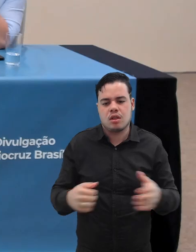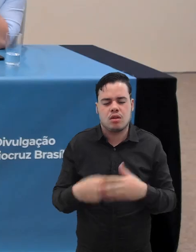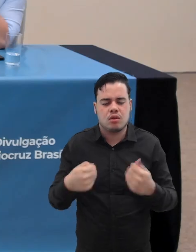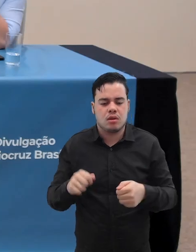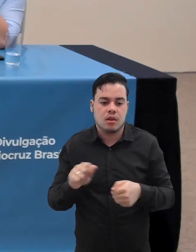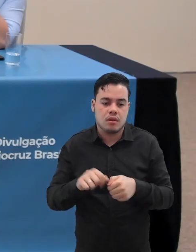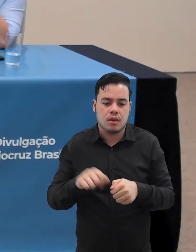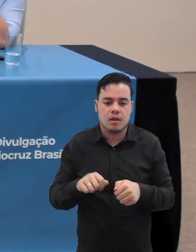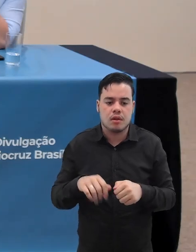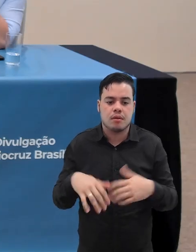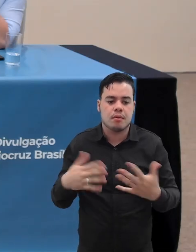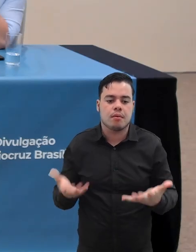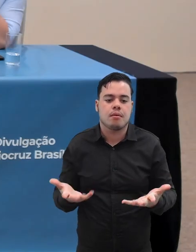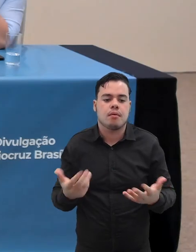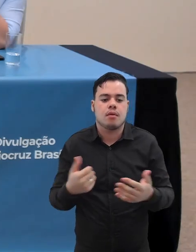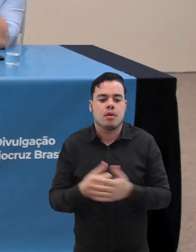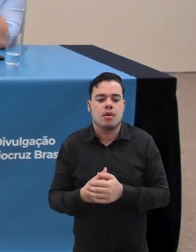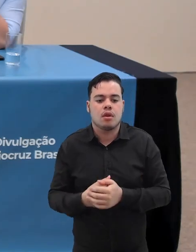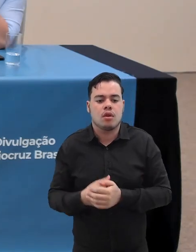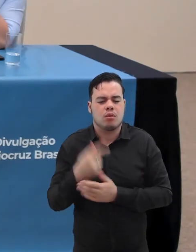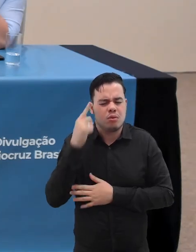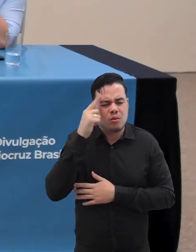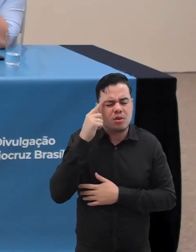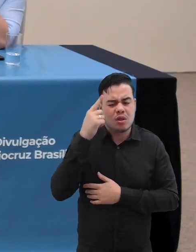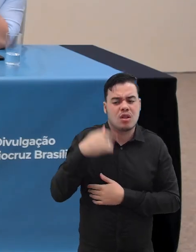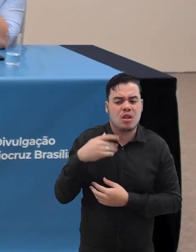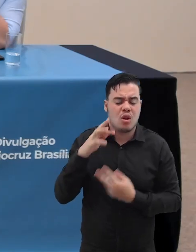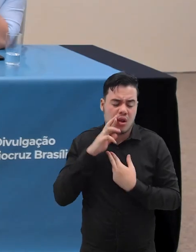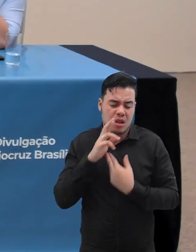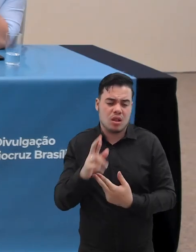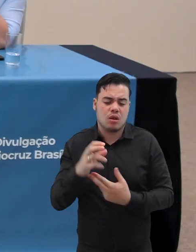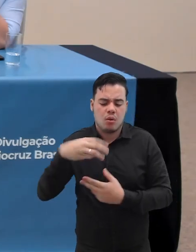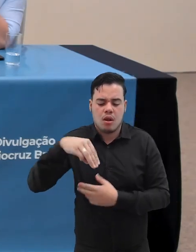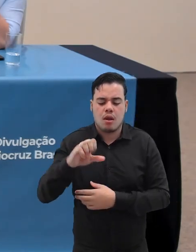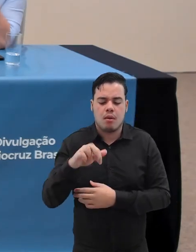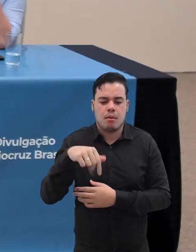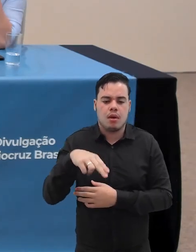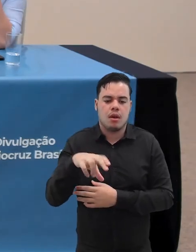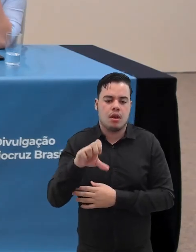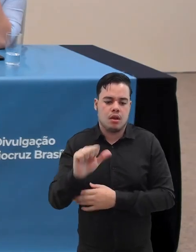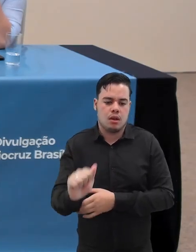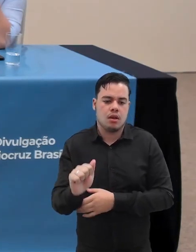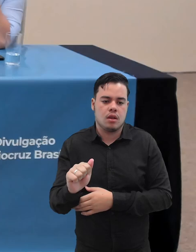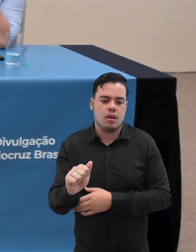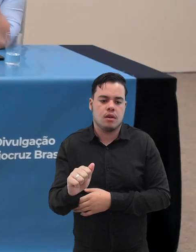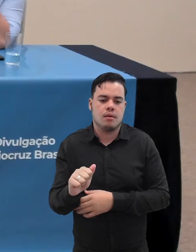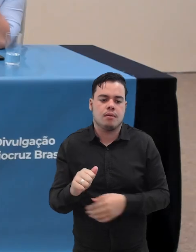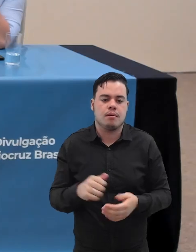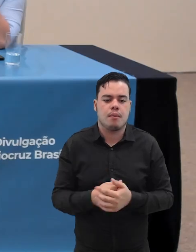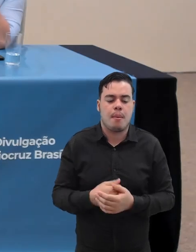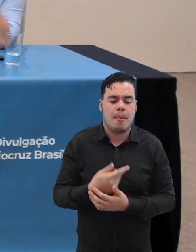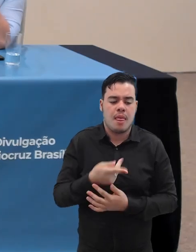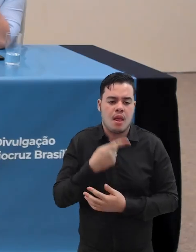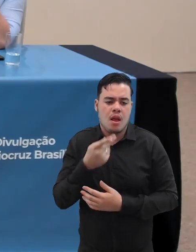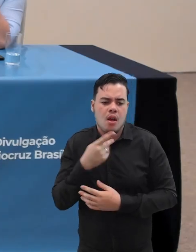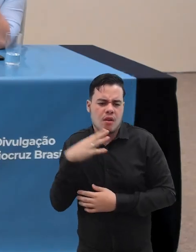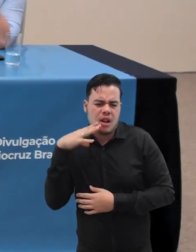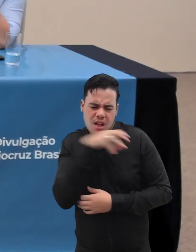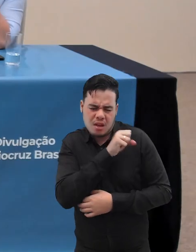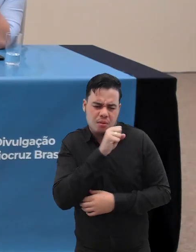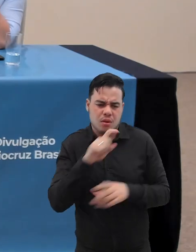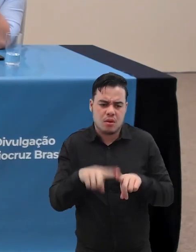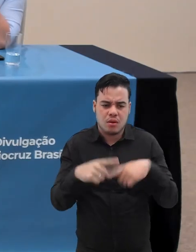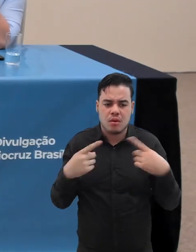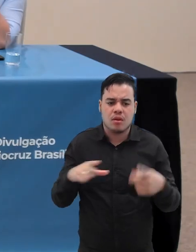E aí, tratando disso, eu respondo aqui a Mariana. que a gente, eu acabei falando, passando rápido, mas